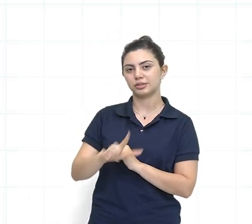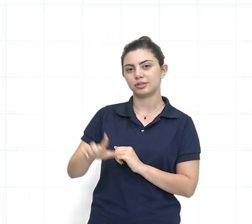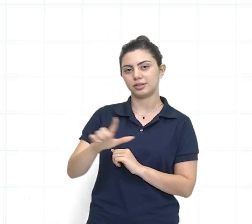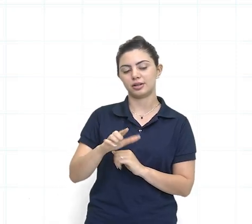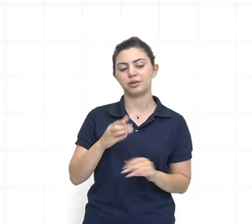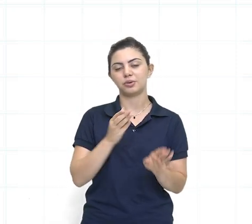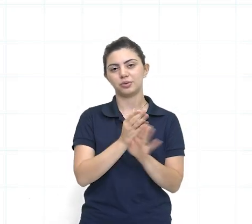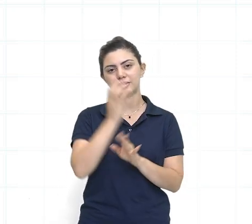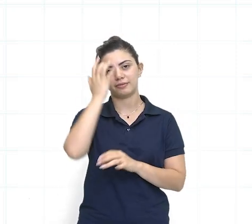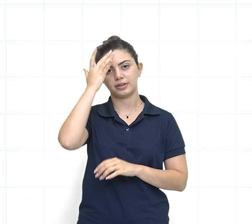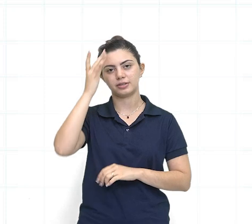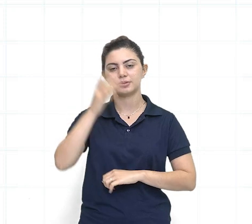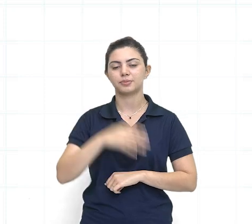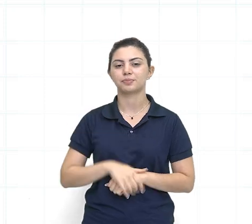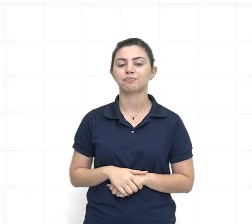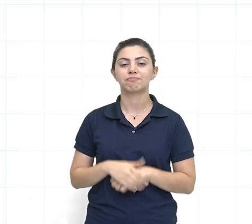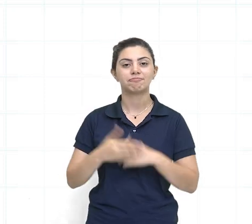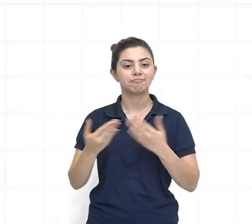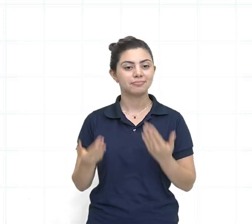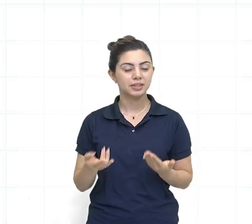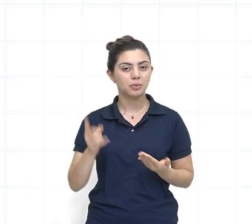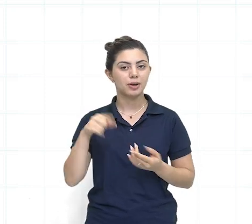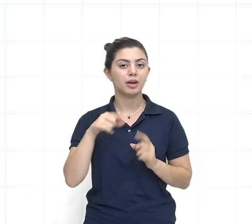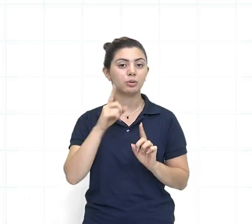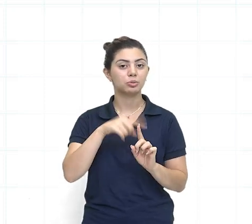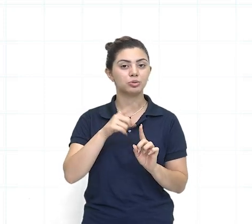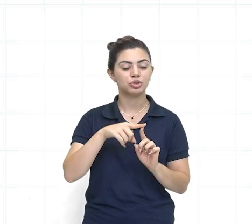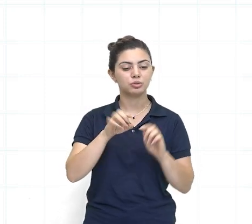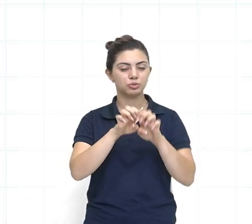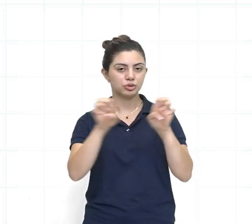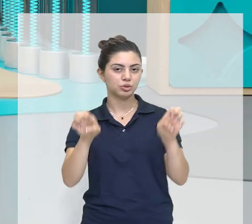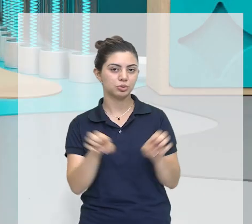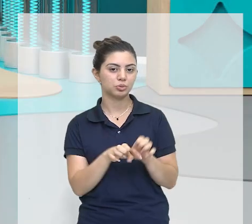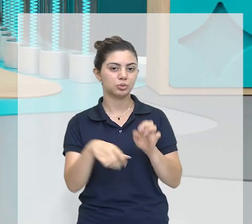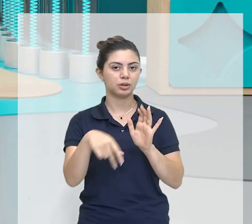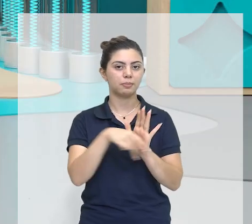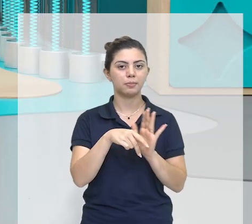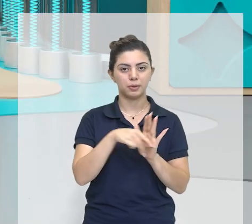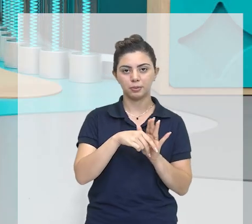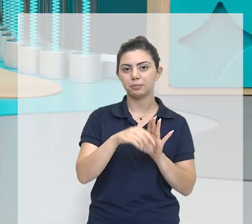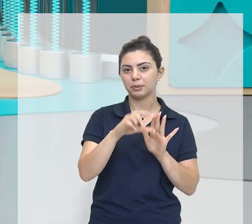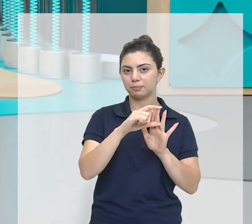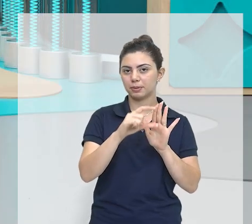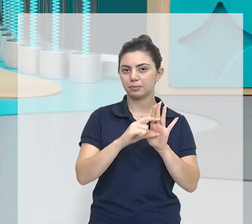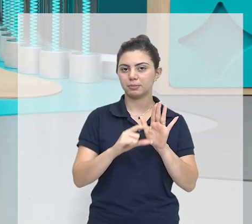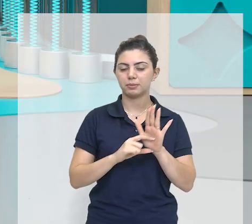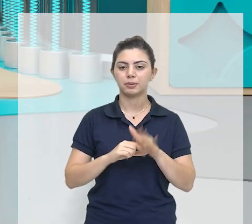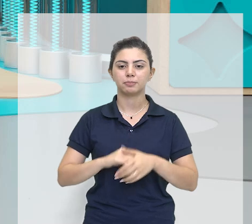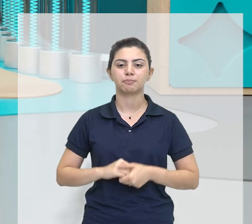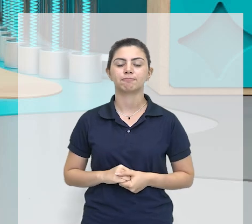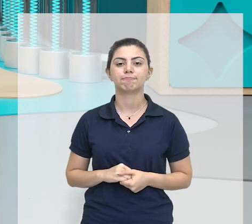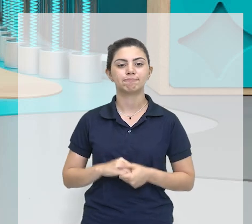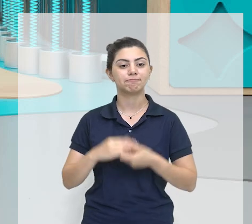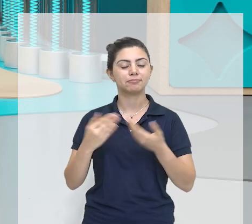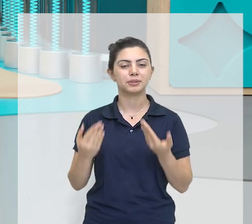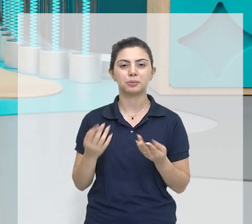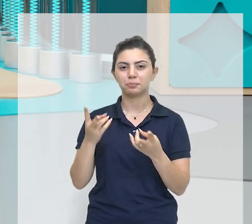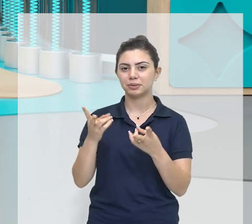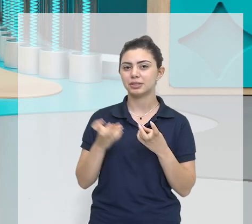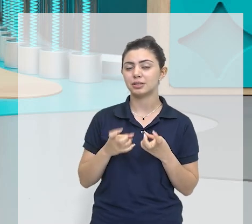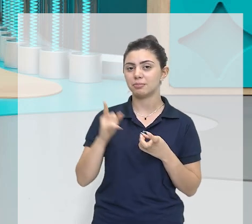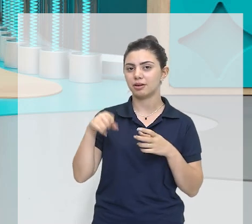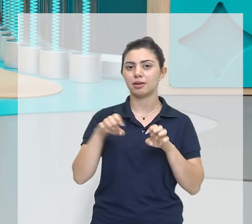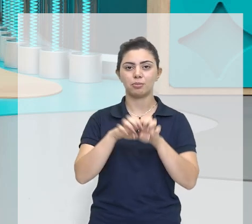seu formato, ou seja, pela forma que o poema está organizado. Então, de acordo com essa forma,